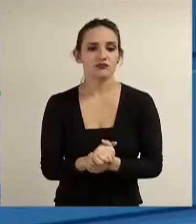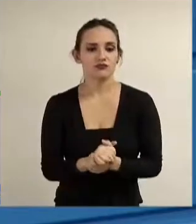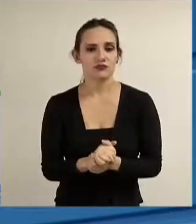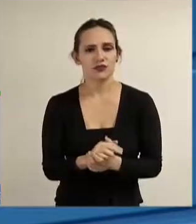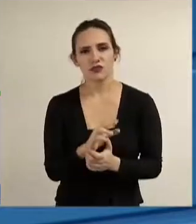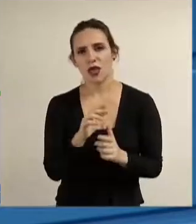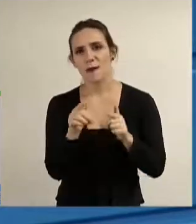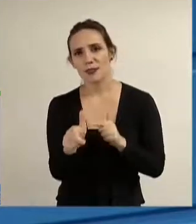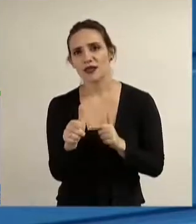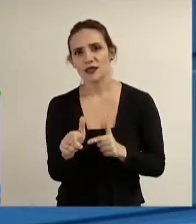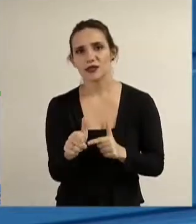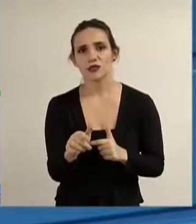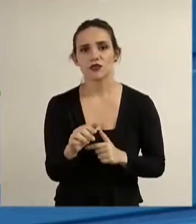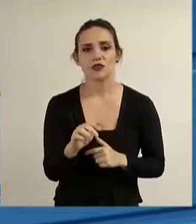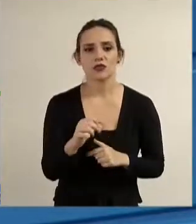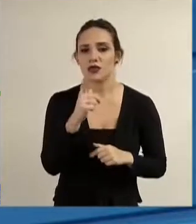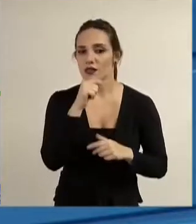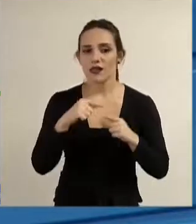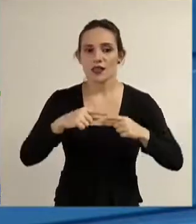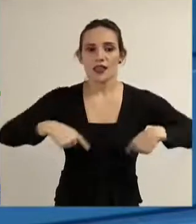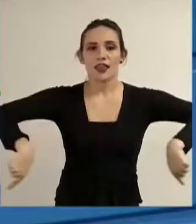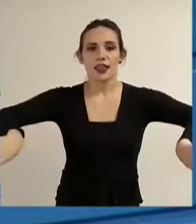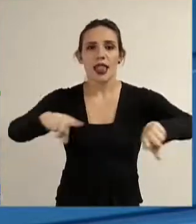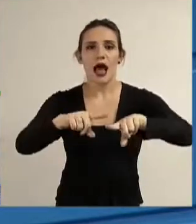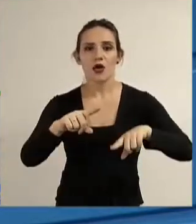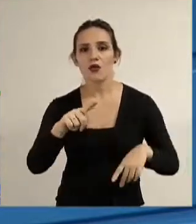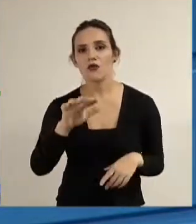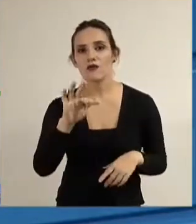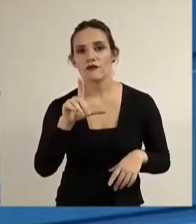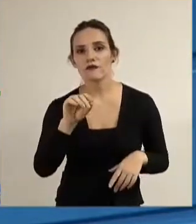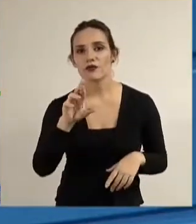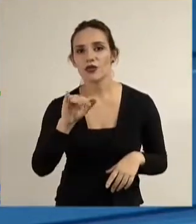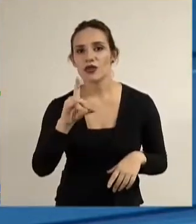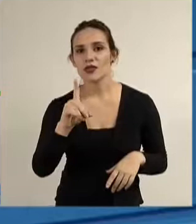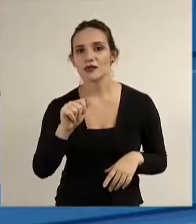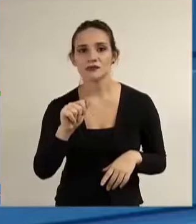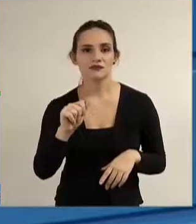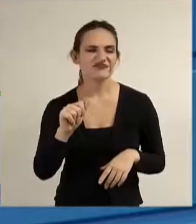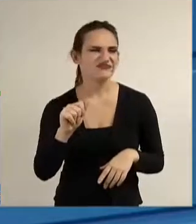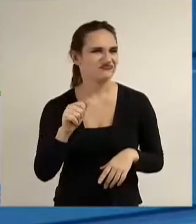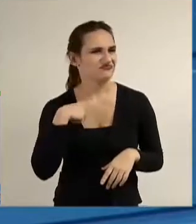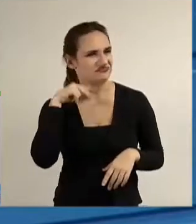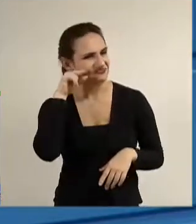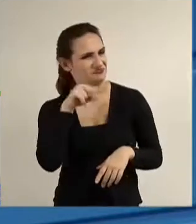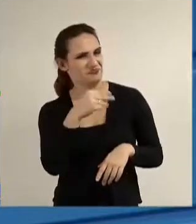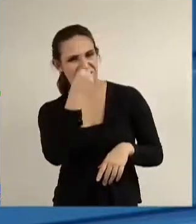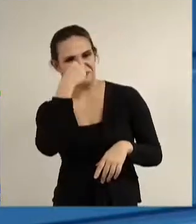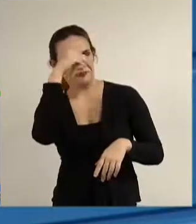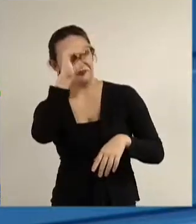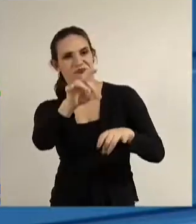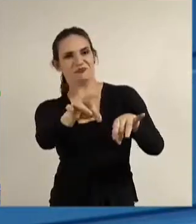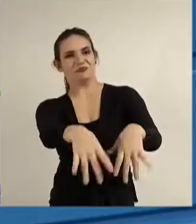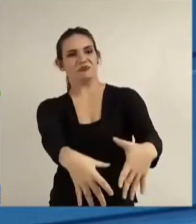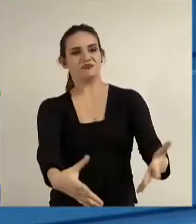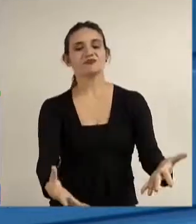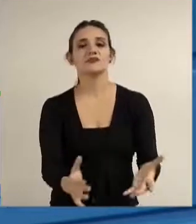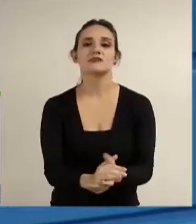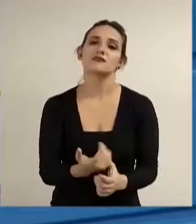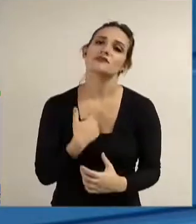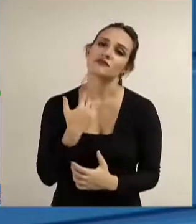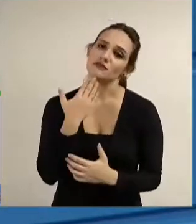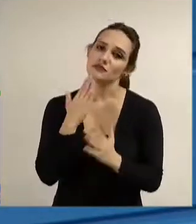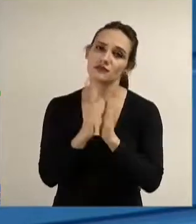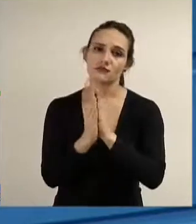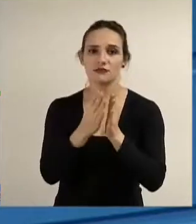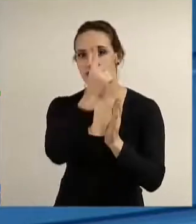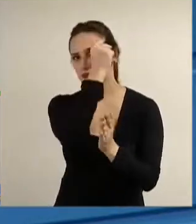Parque do Lago do Jardim Flórida, que atende toda aquela população, no entanto, está com aspecto de abandono. Então, nós solicitamos à